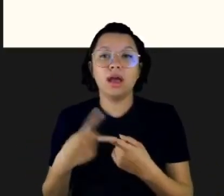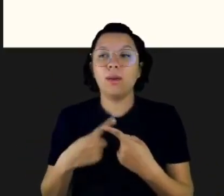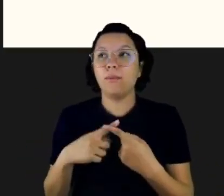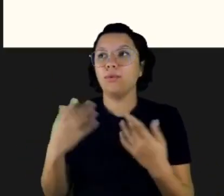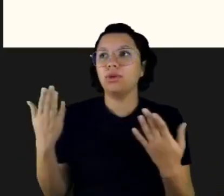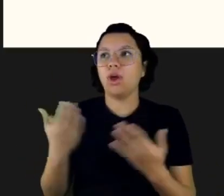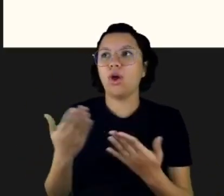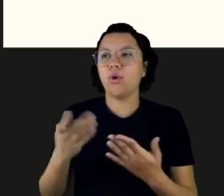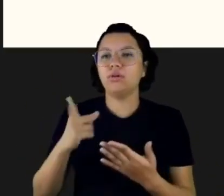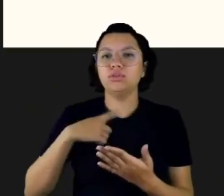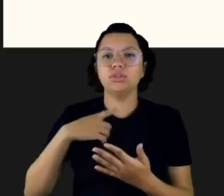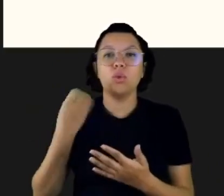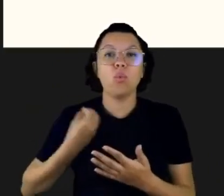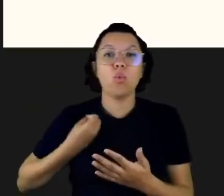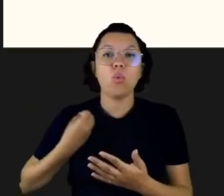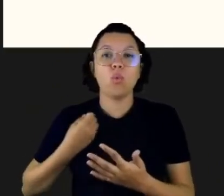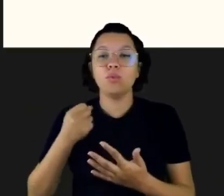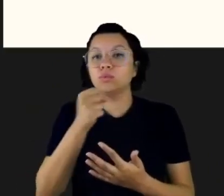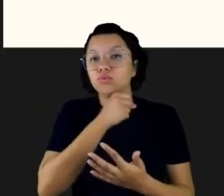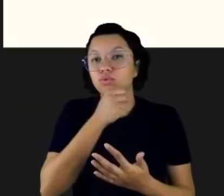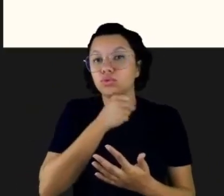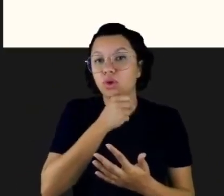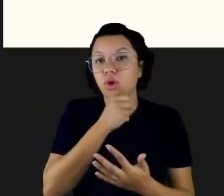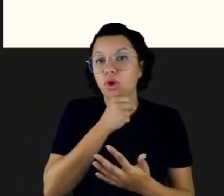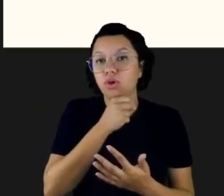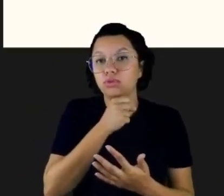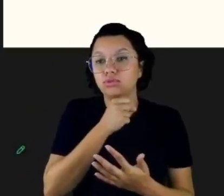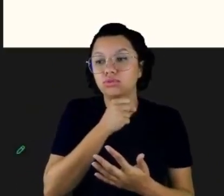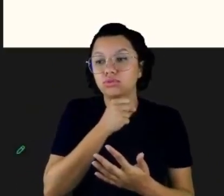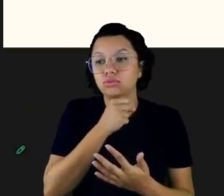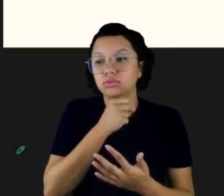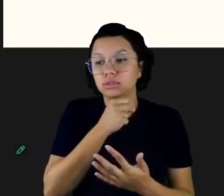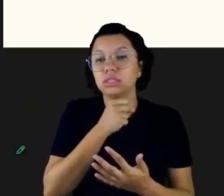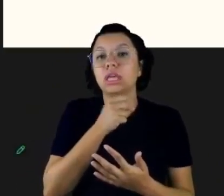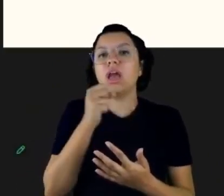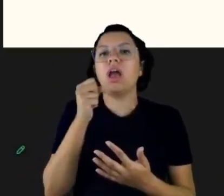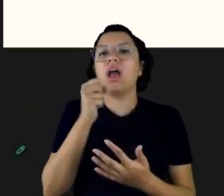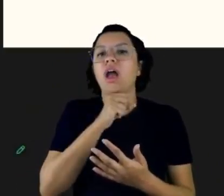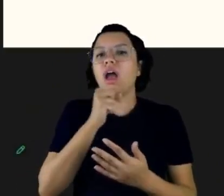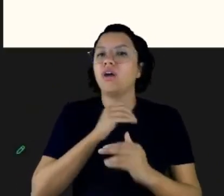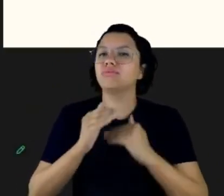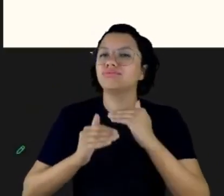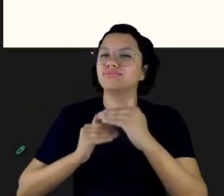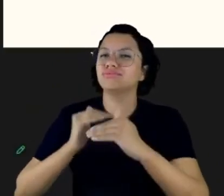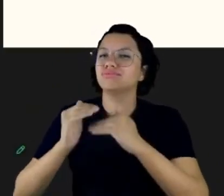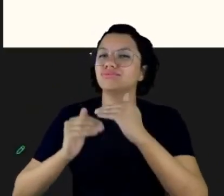de idosos que envelheceram com esse transtorno e nunca foram tratados.